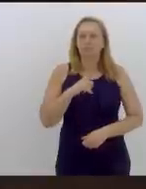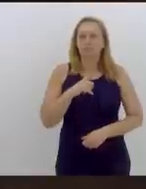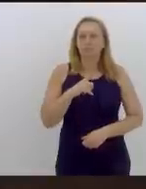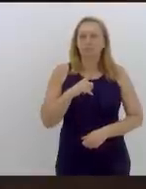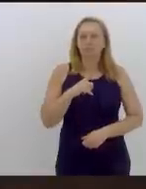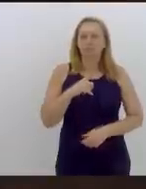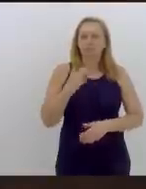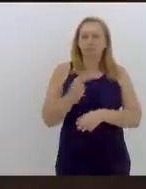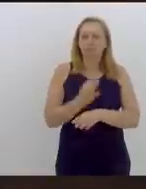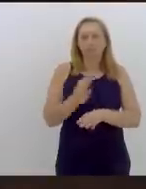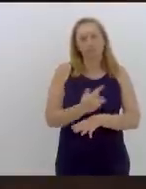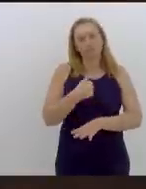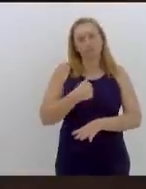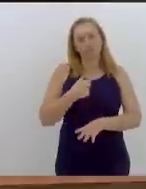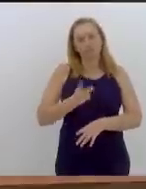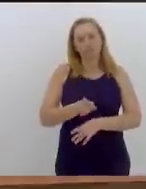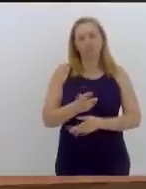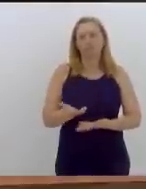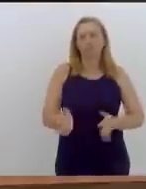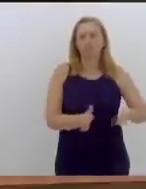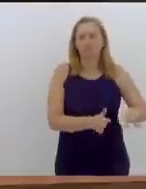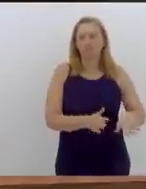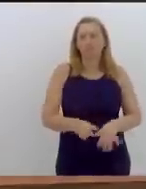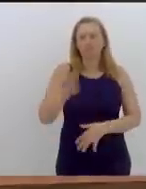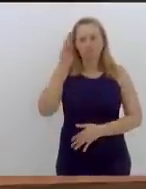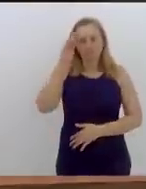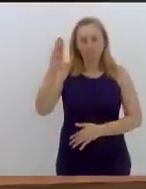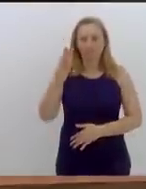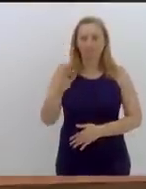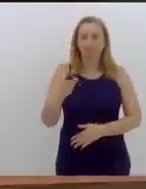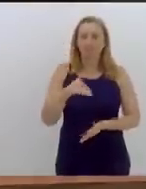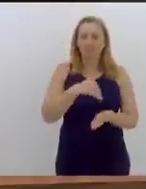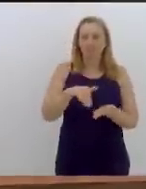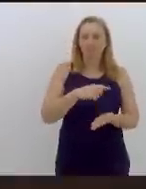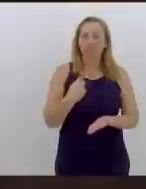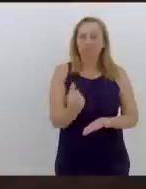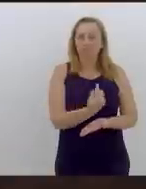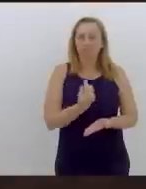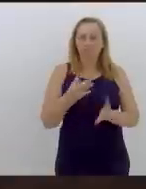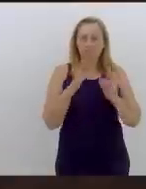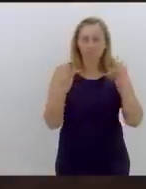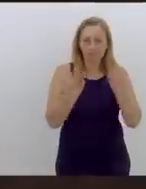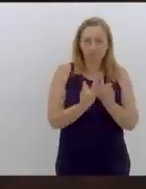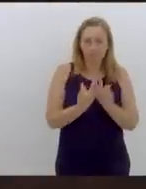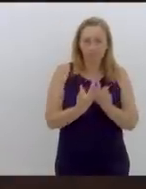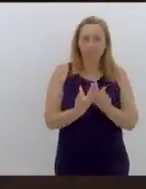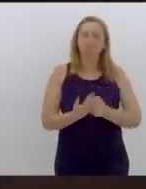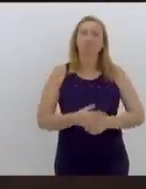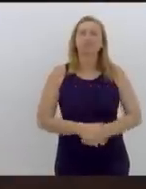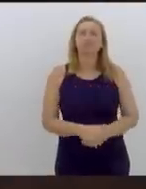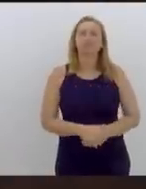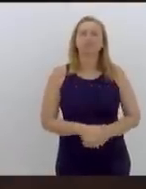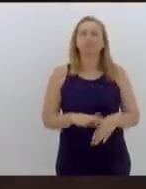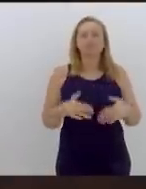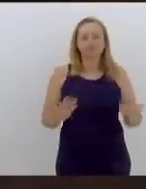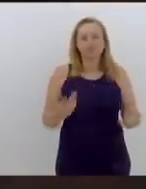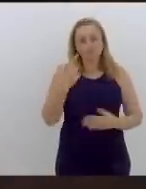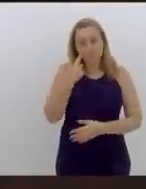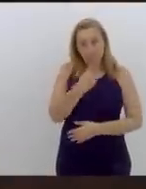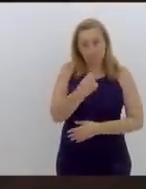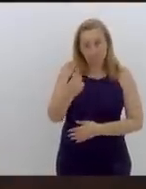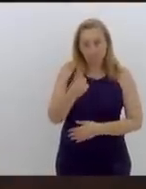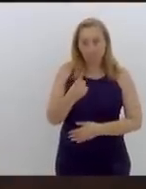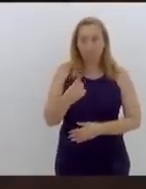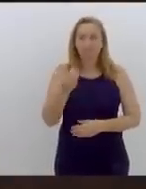e o principal da nossa Secretário é a família policial militar Então veja que